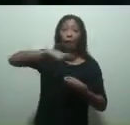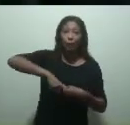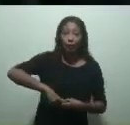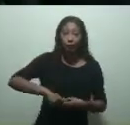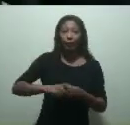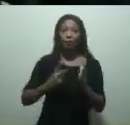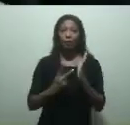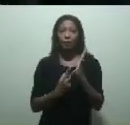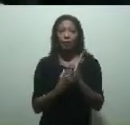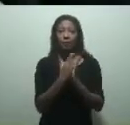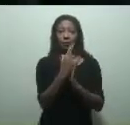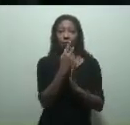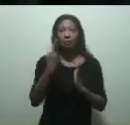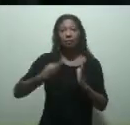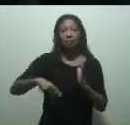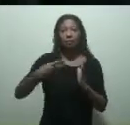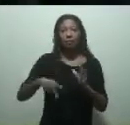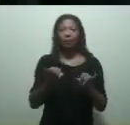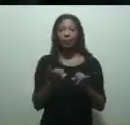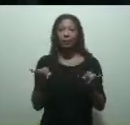no município de Parnamirim.